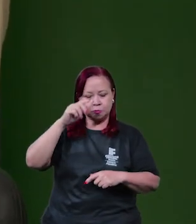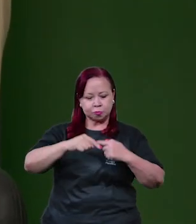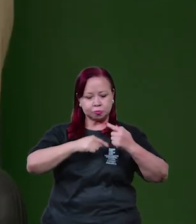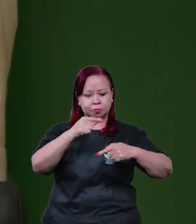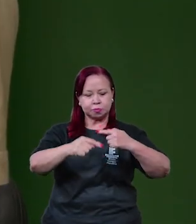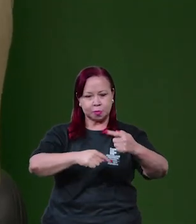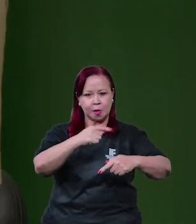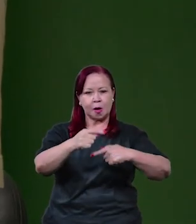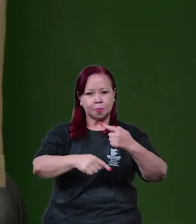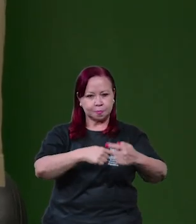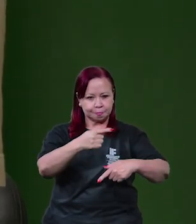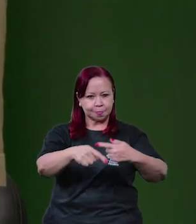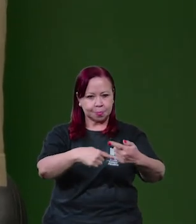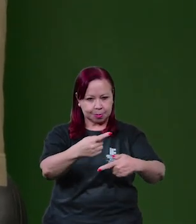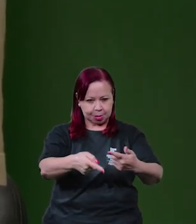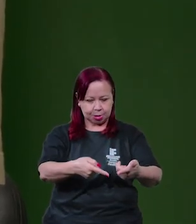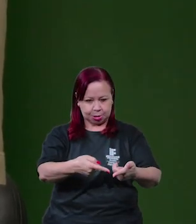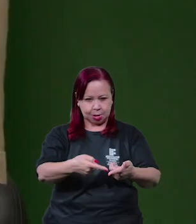geração,